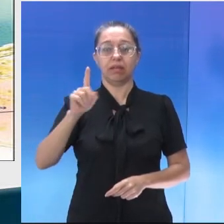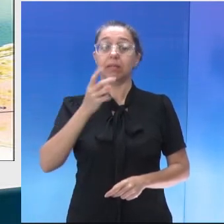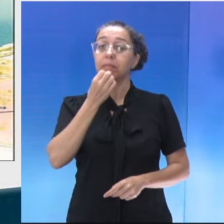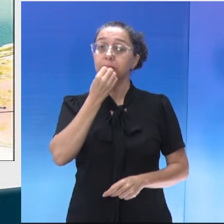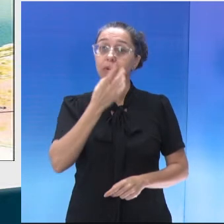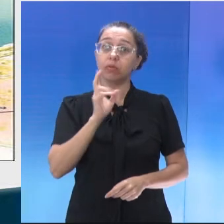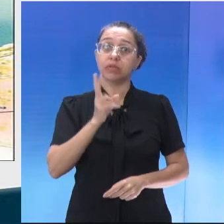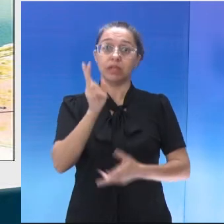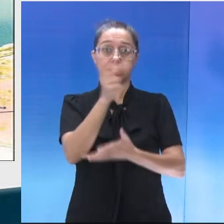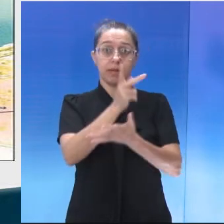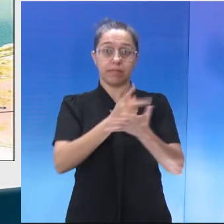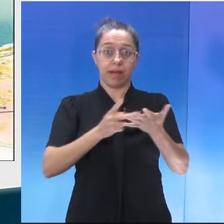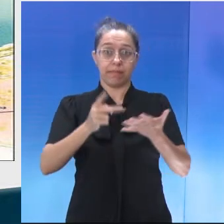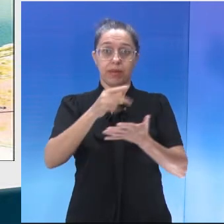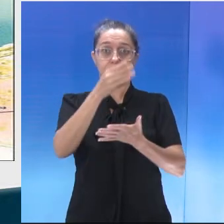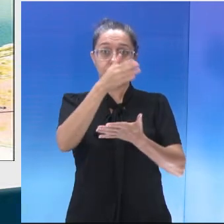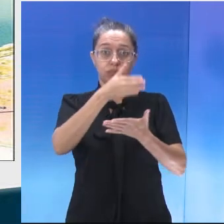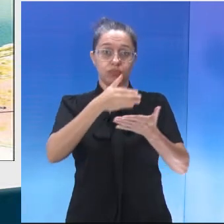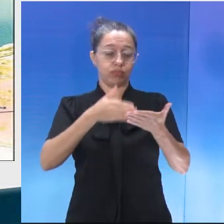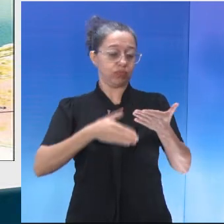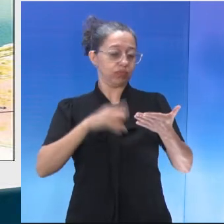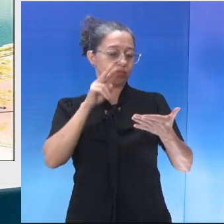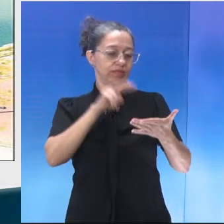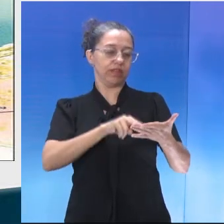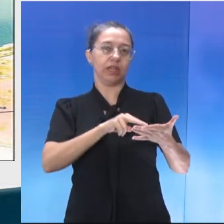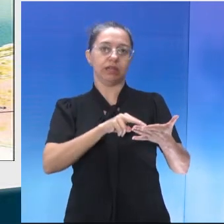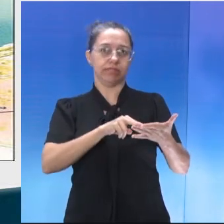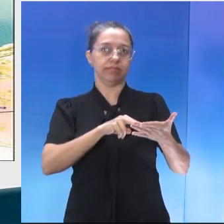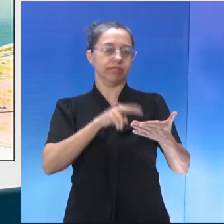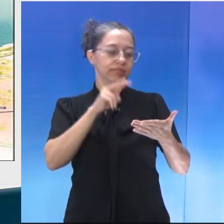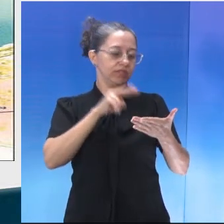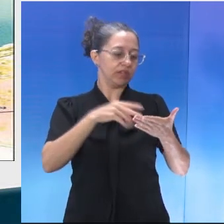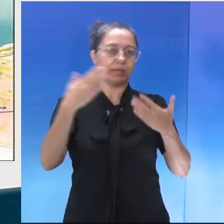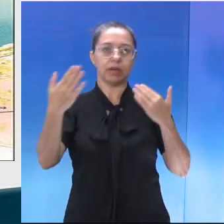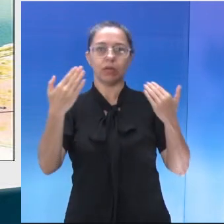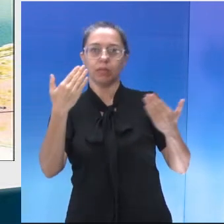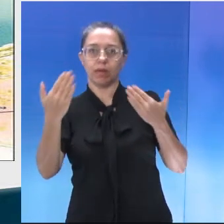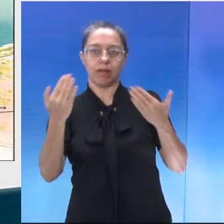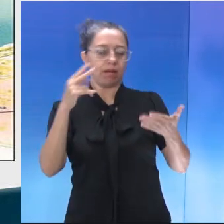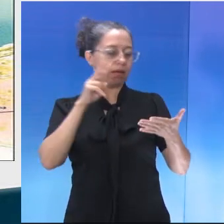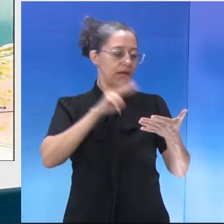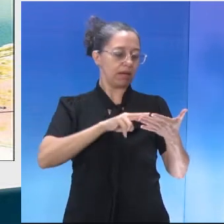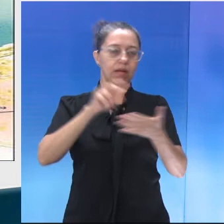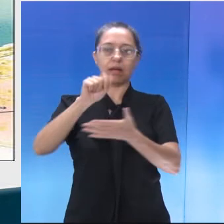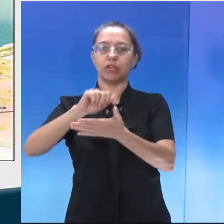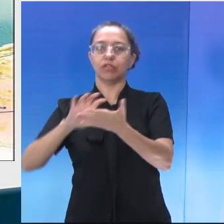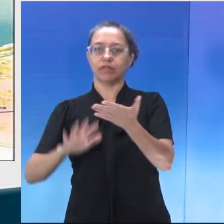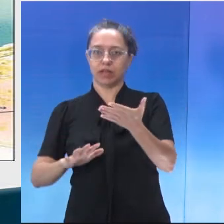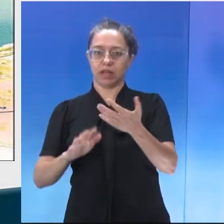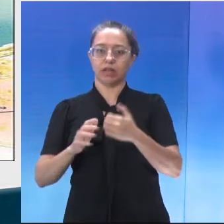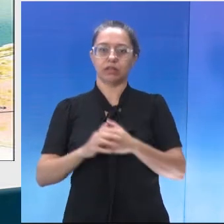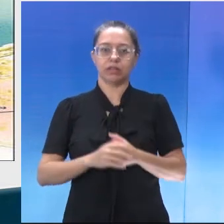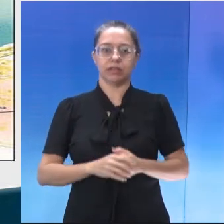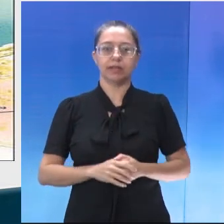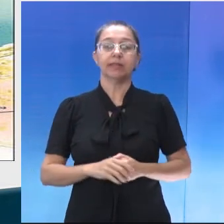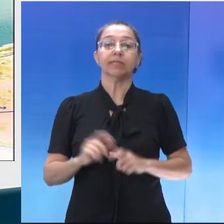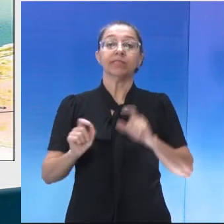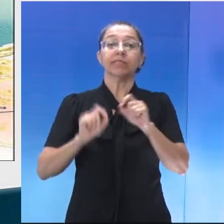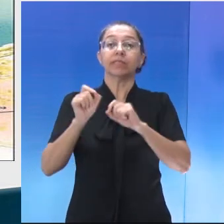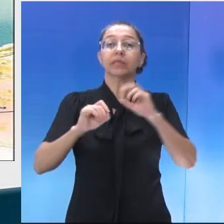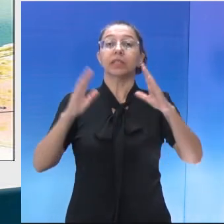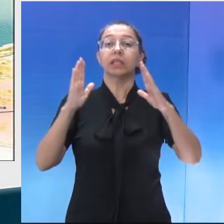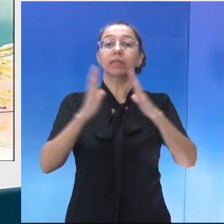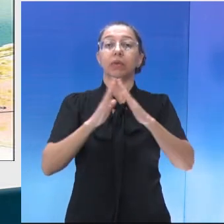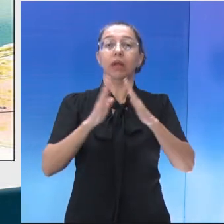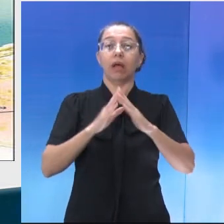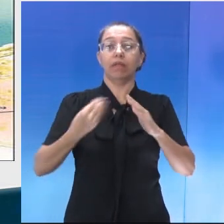Aqui foi onde Colombo chegou. Colombo chegou aqui, nessa península. Península de Yucatán. Quem que vivia aqui na